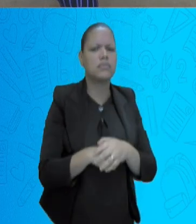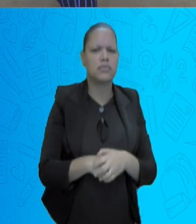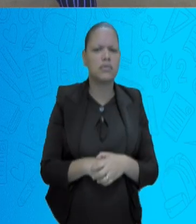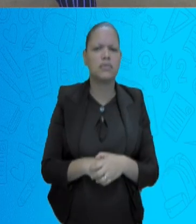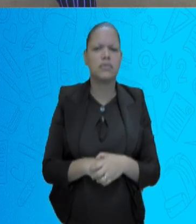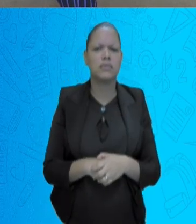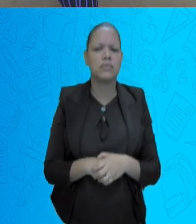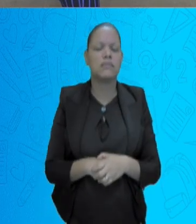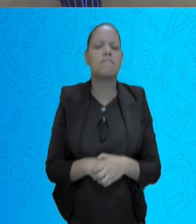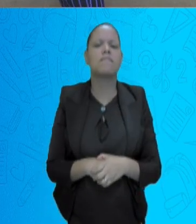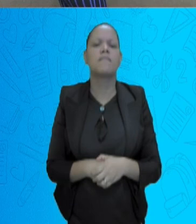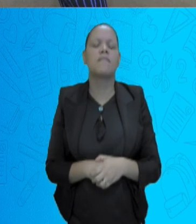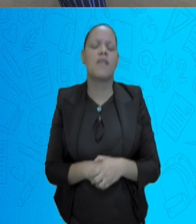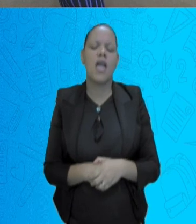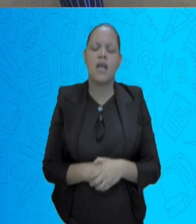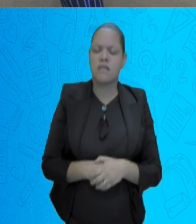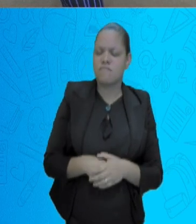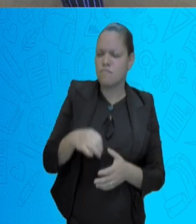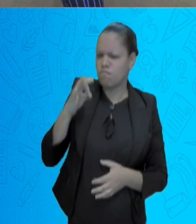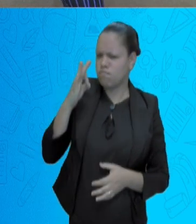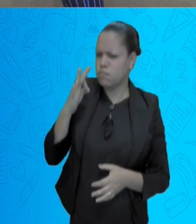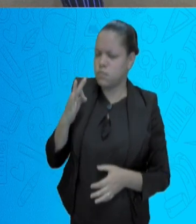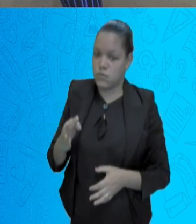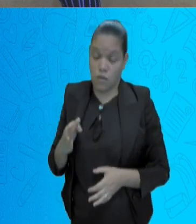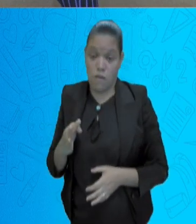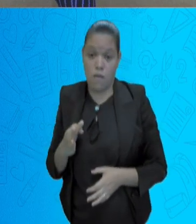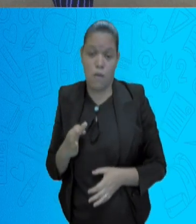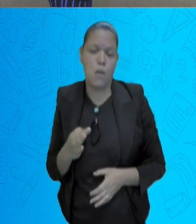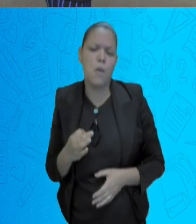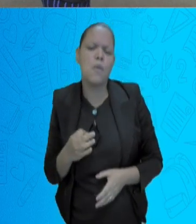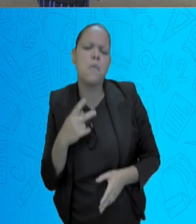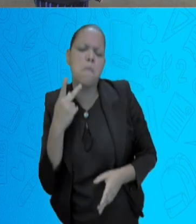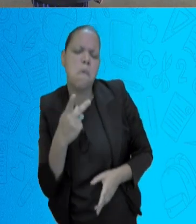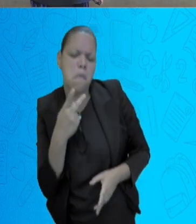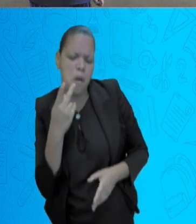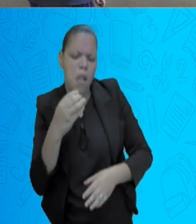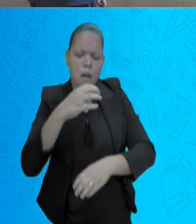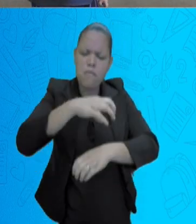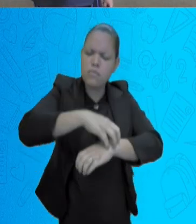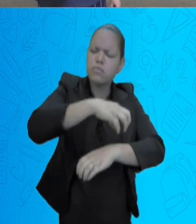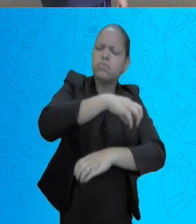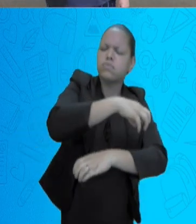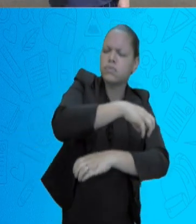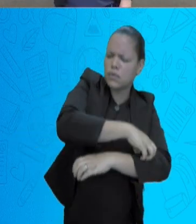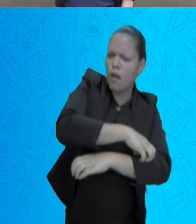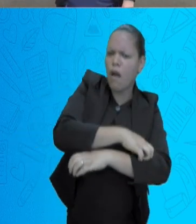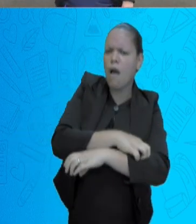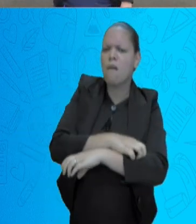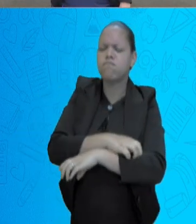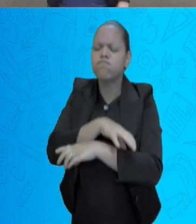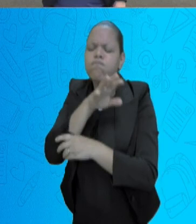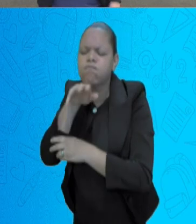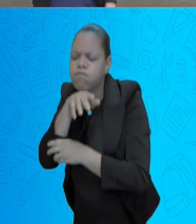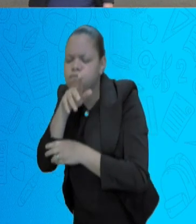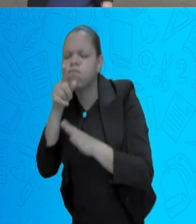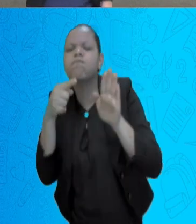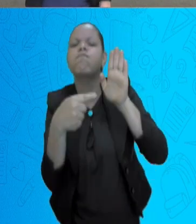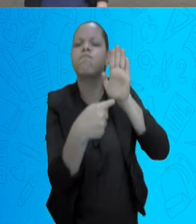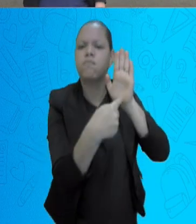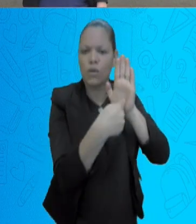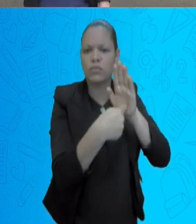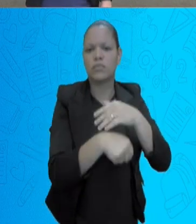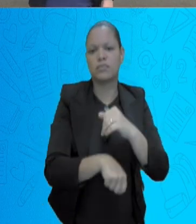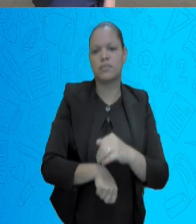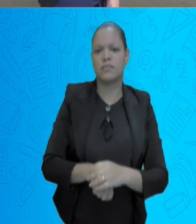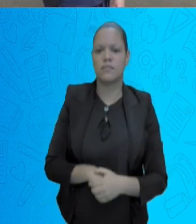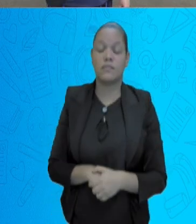Repara bem a letra C. Vem comigo, ó. São Paulo, 15 de junho de 1995.